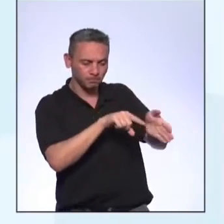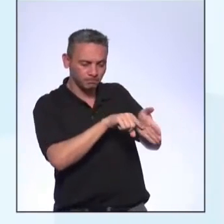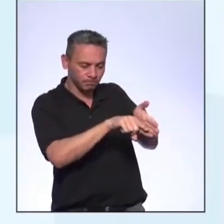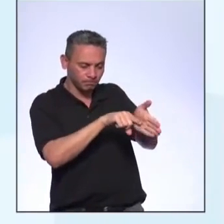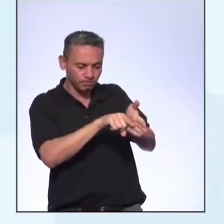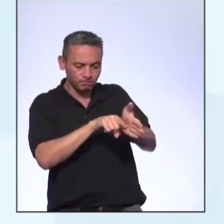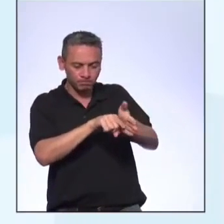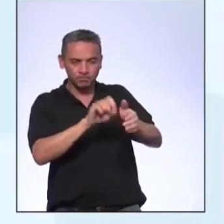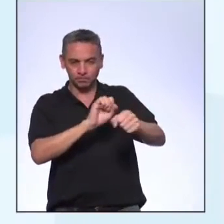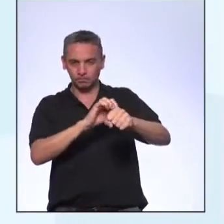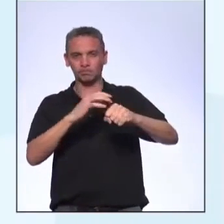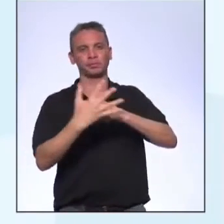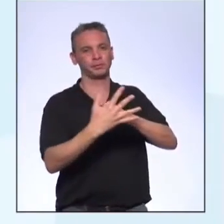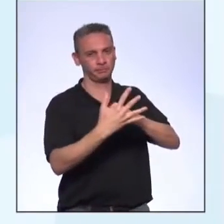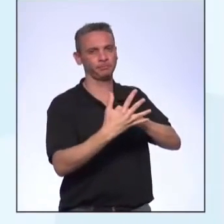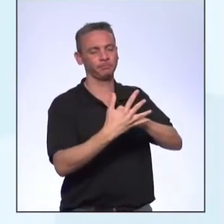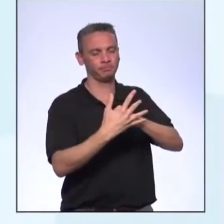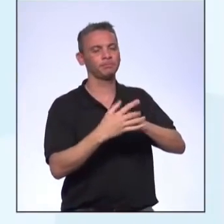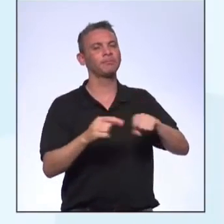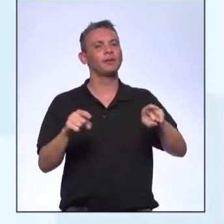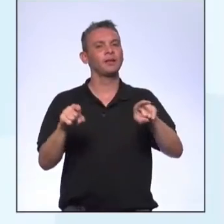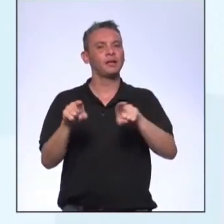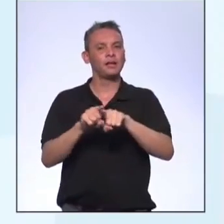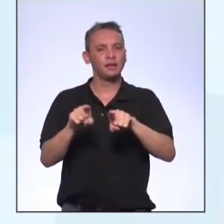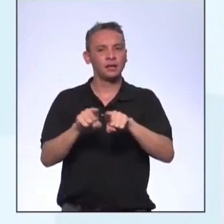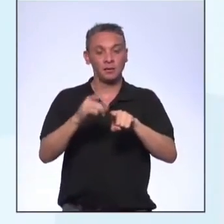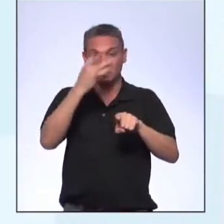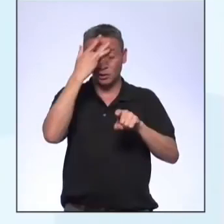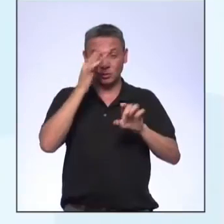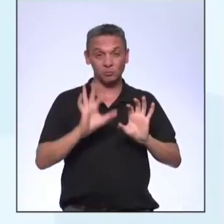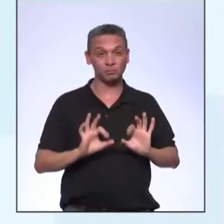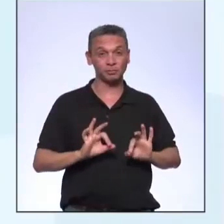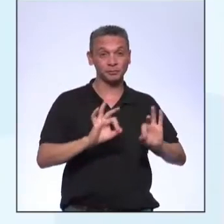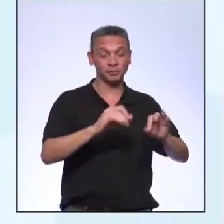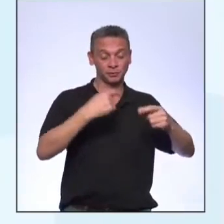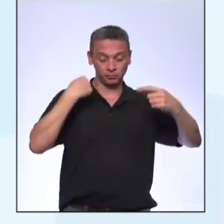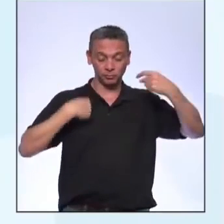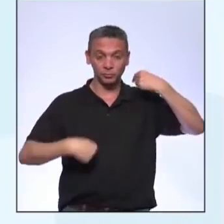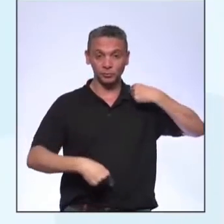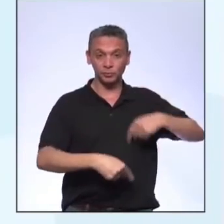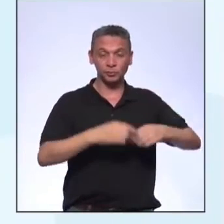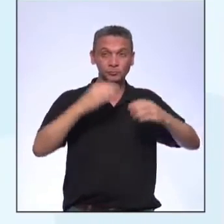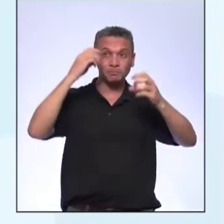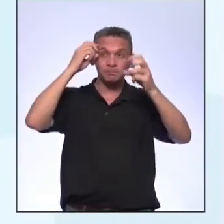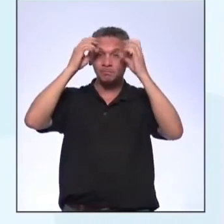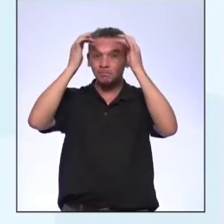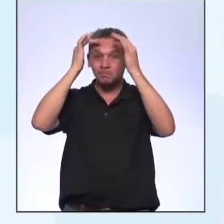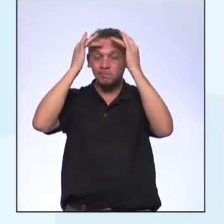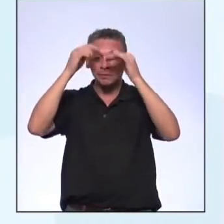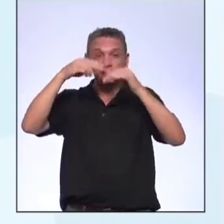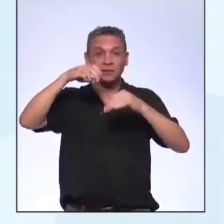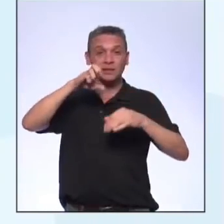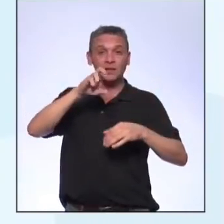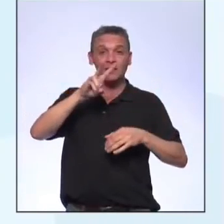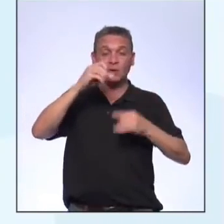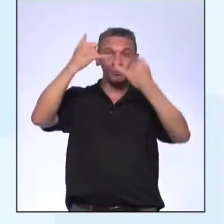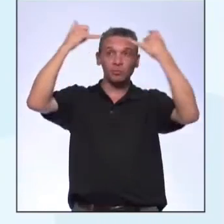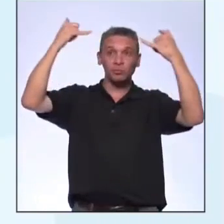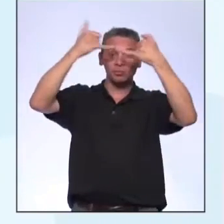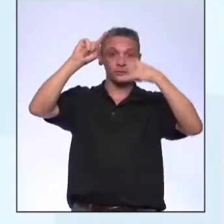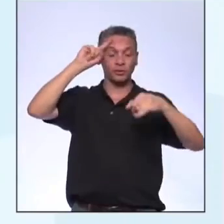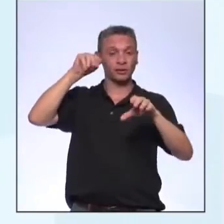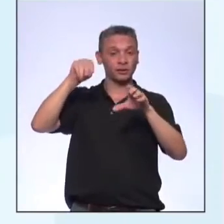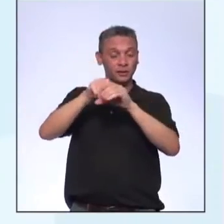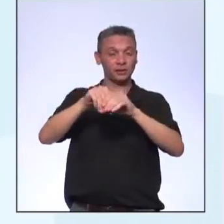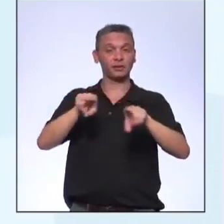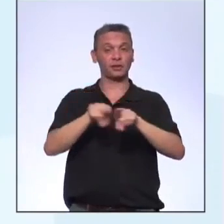da Covid-19, incluindo a infecção do sistema nervoso central e o risco de comprometimento